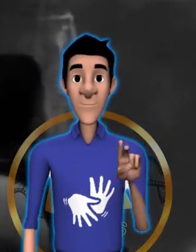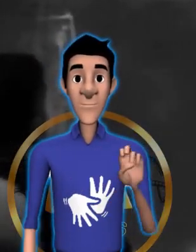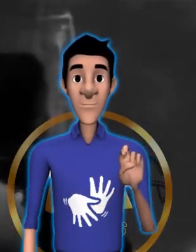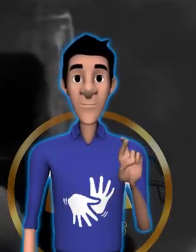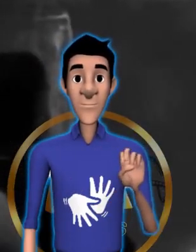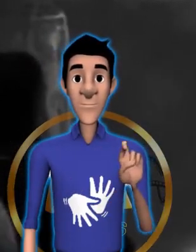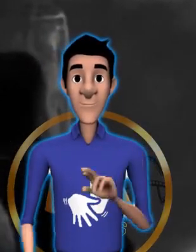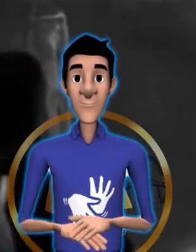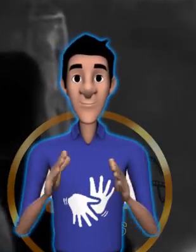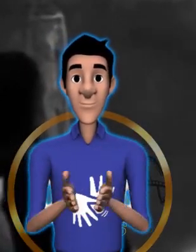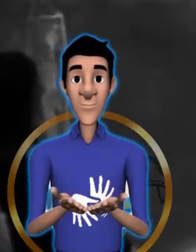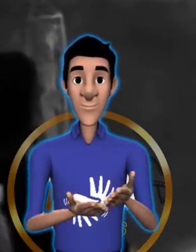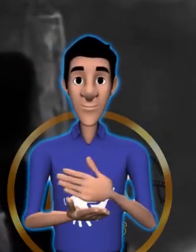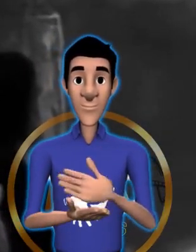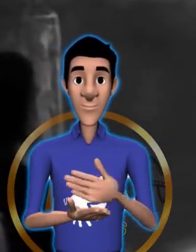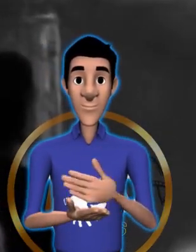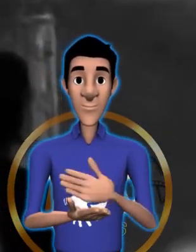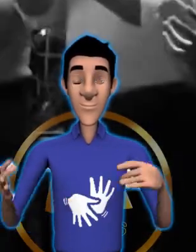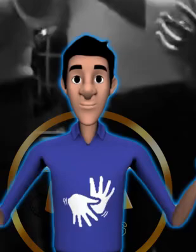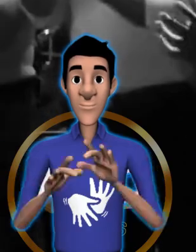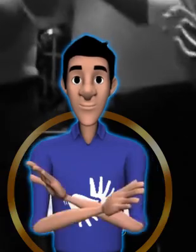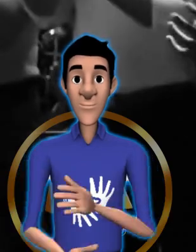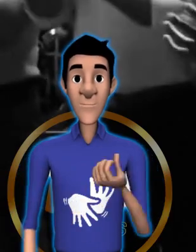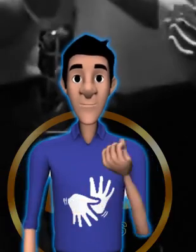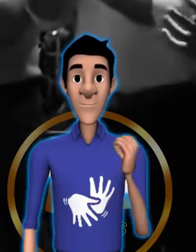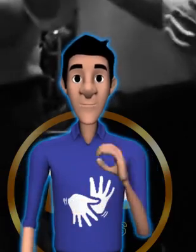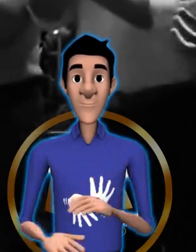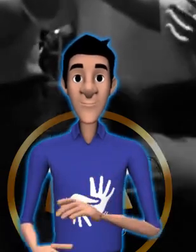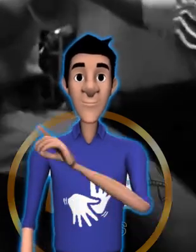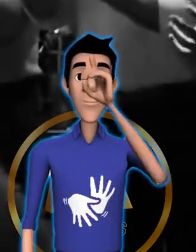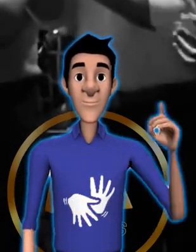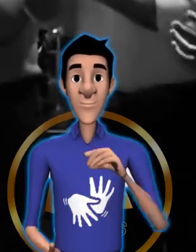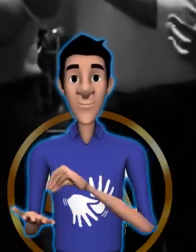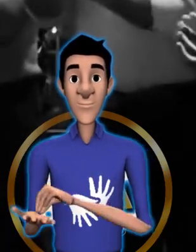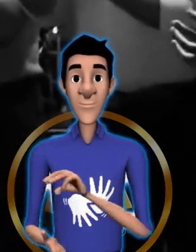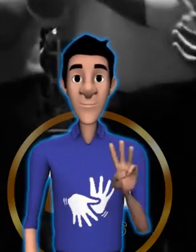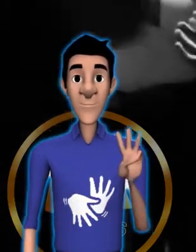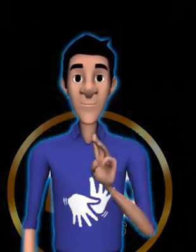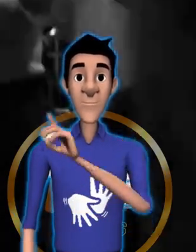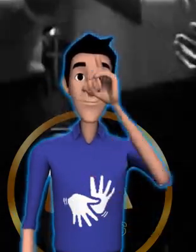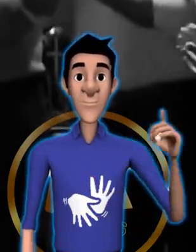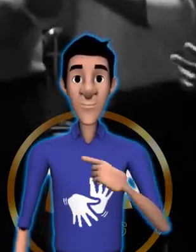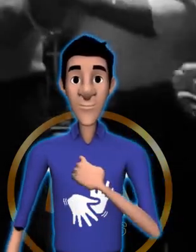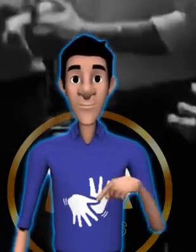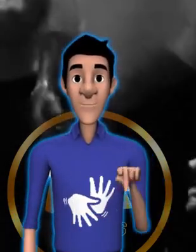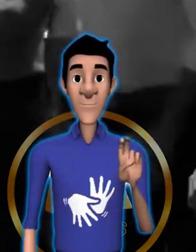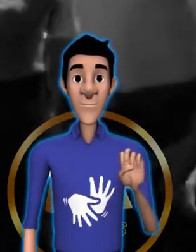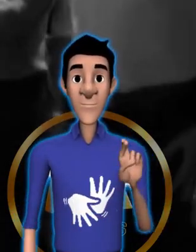Muito bom.